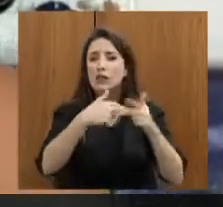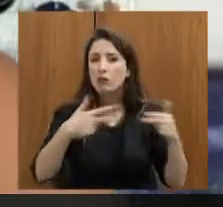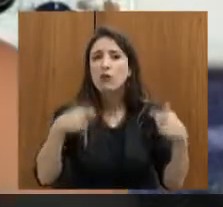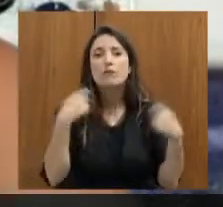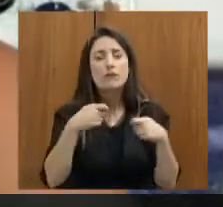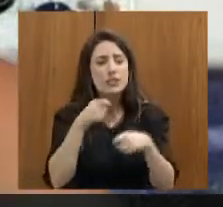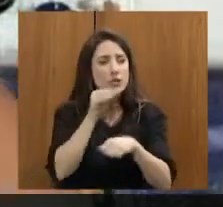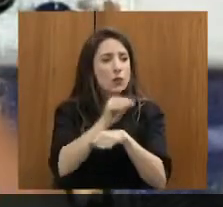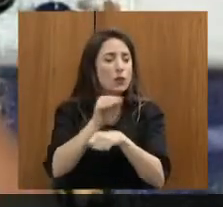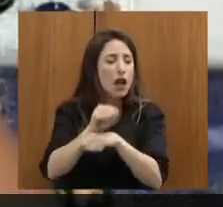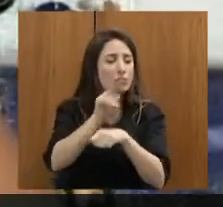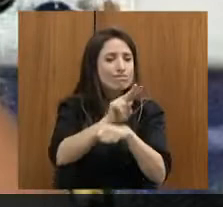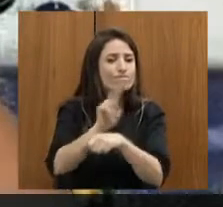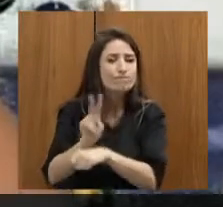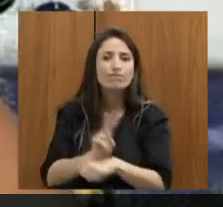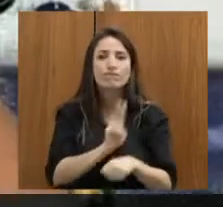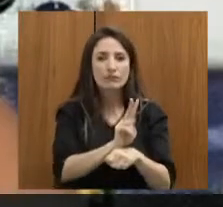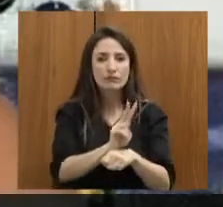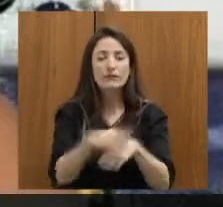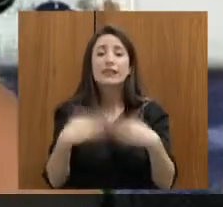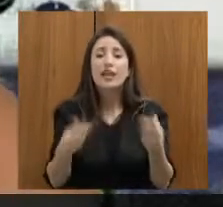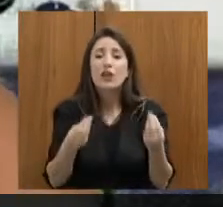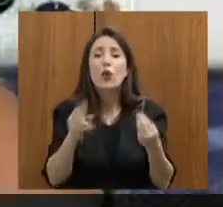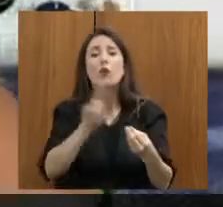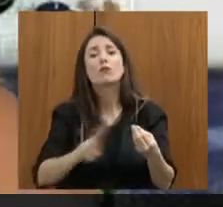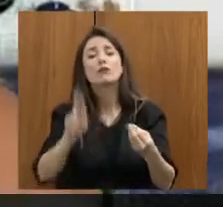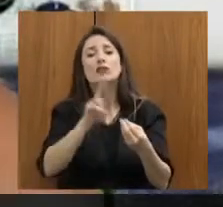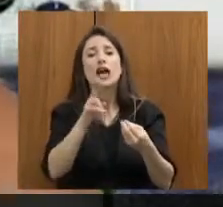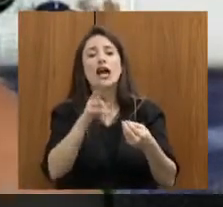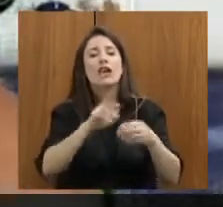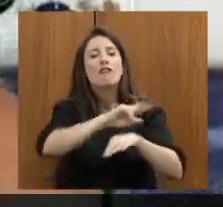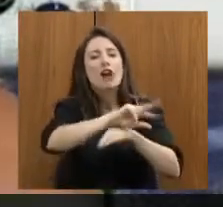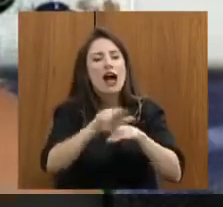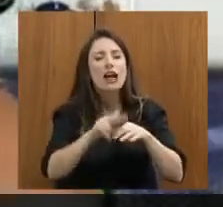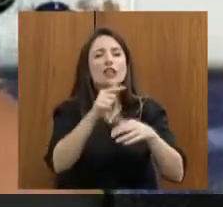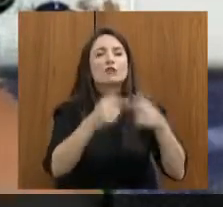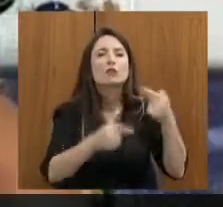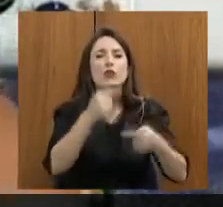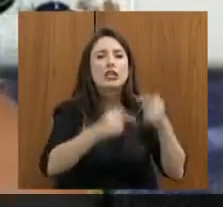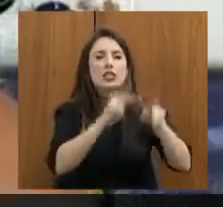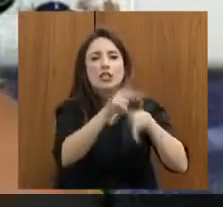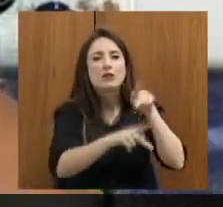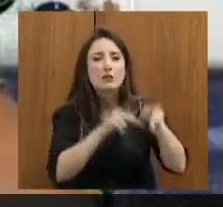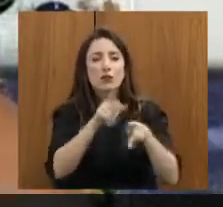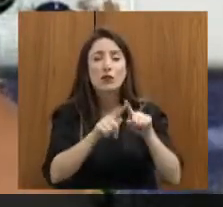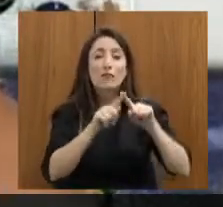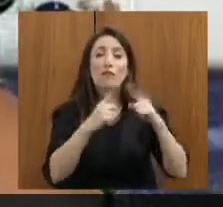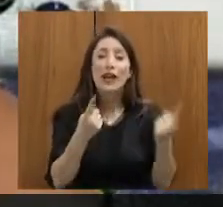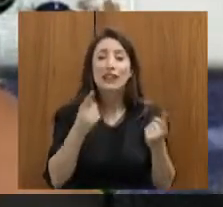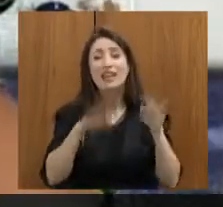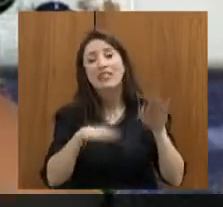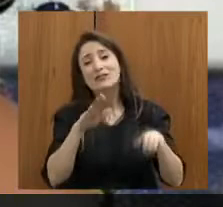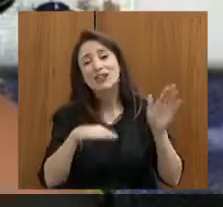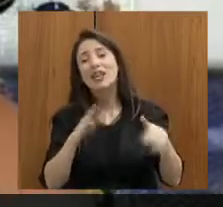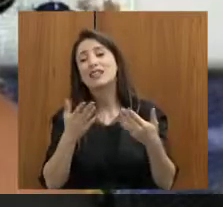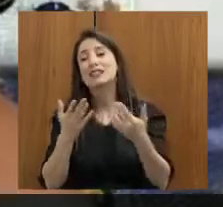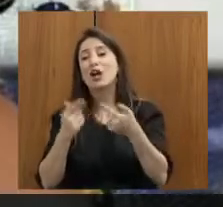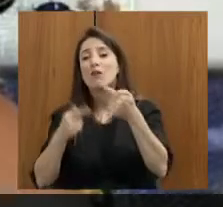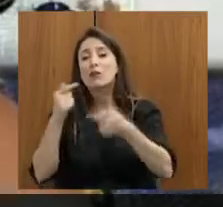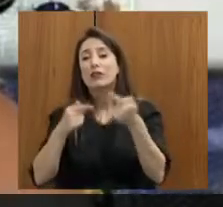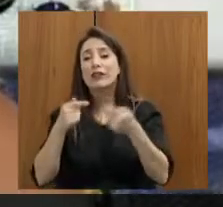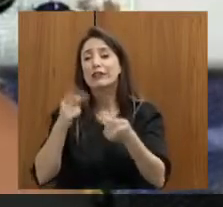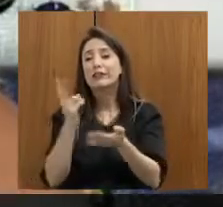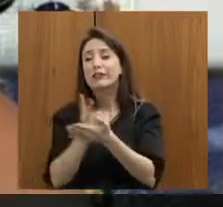como conjugar diferente políticas públicas em torno de uma política se localiza muitas vezes sublocada dentro de